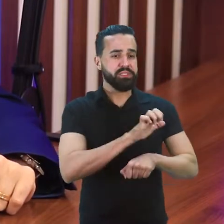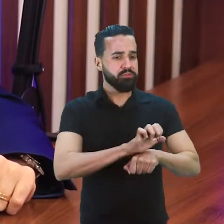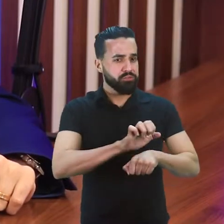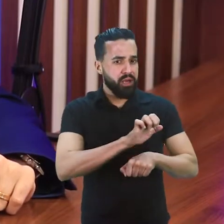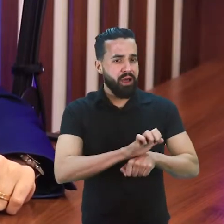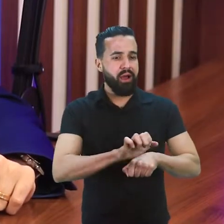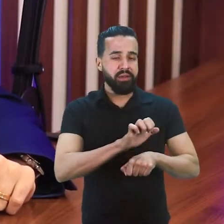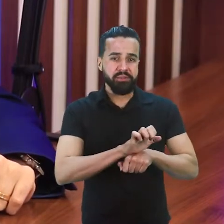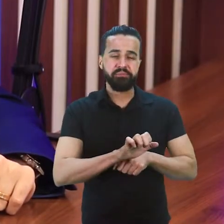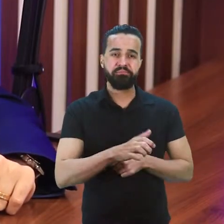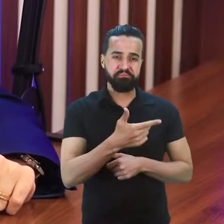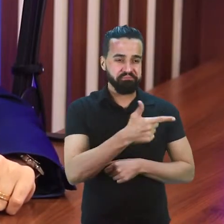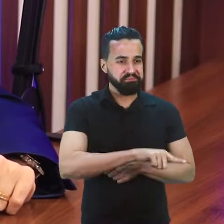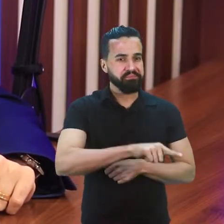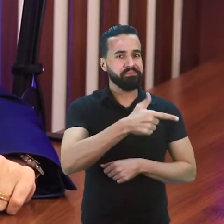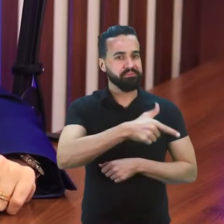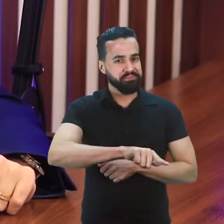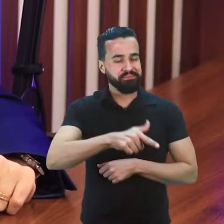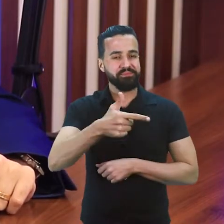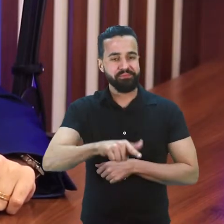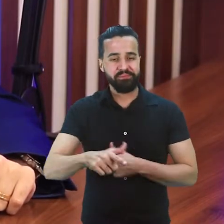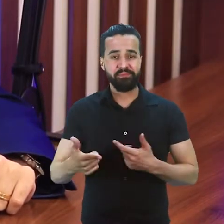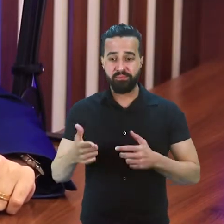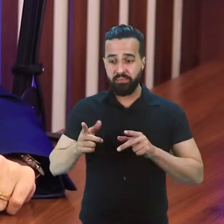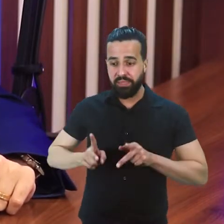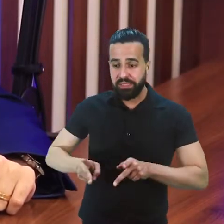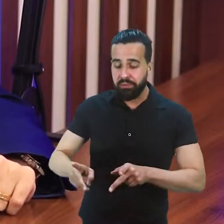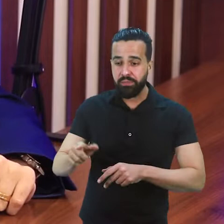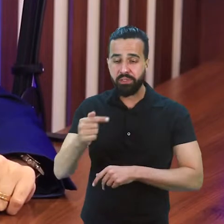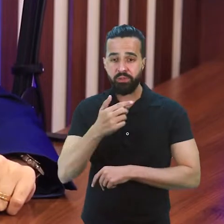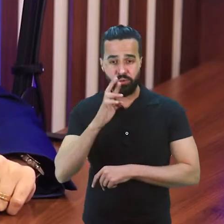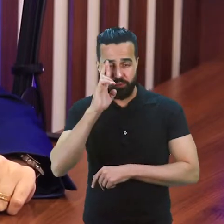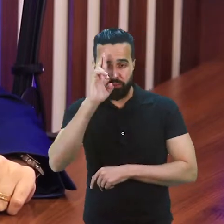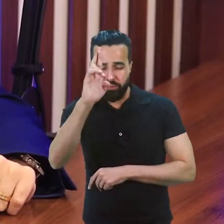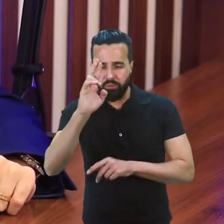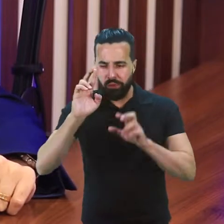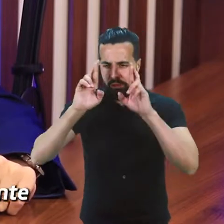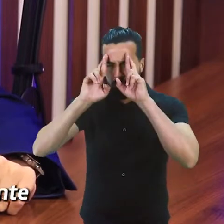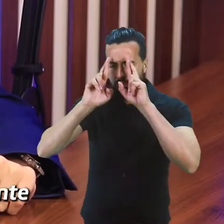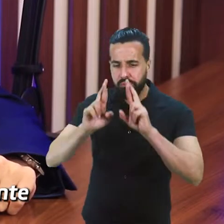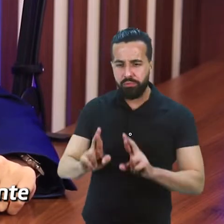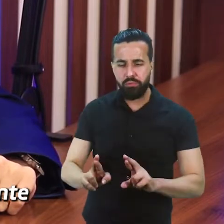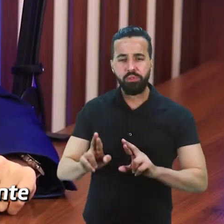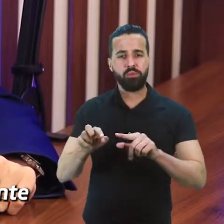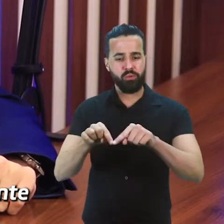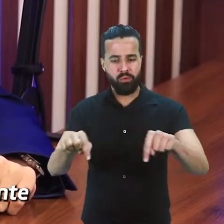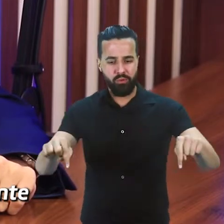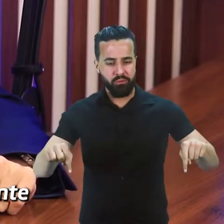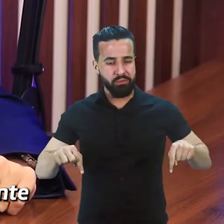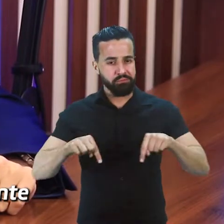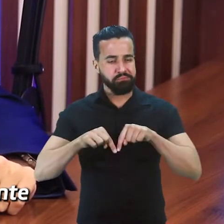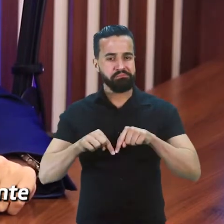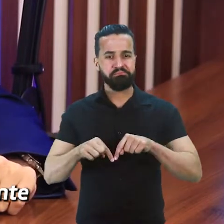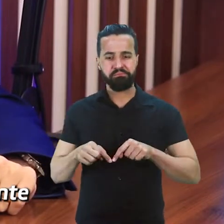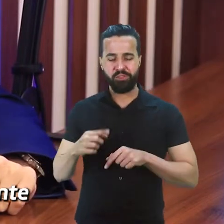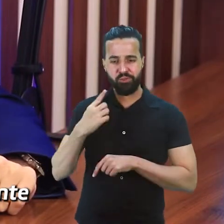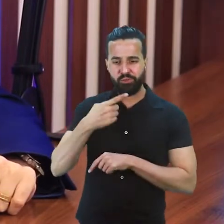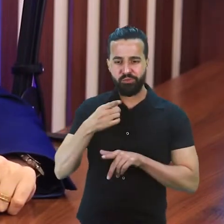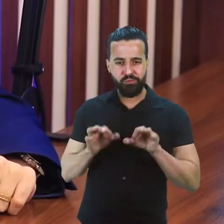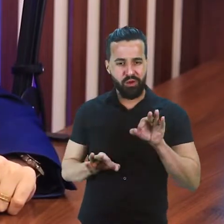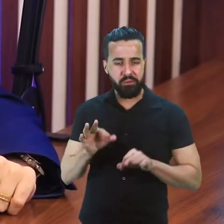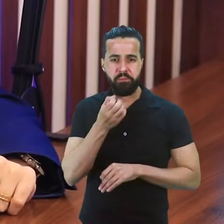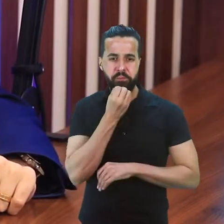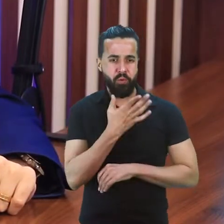saí. Mas sempre muito respeitoso, um escritório muito bom, ensinava